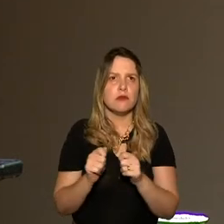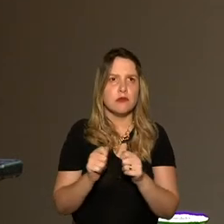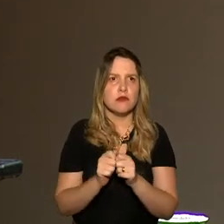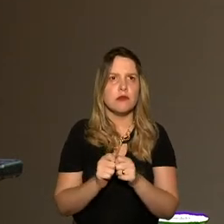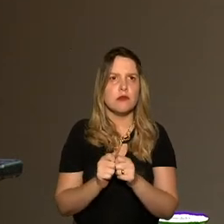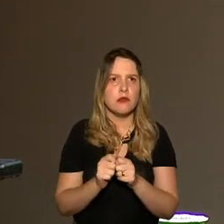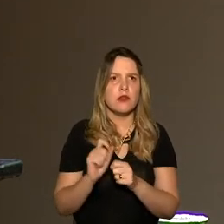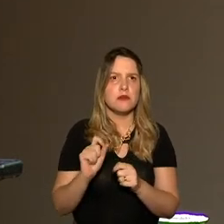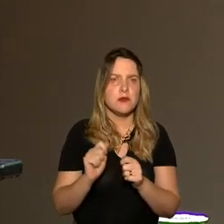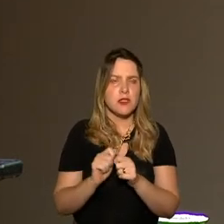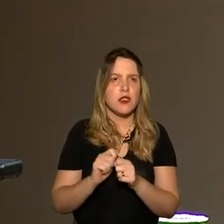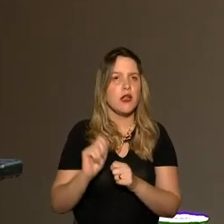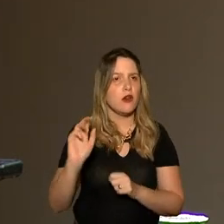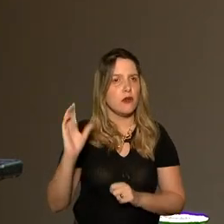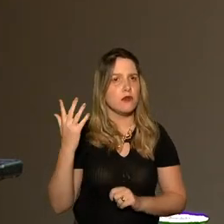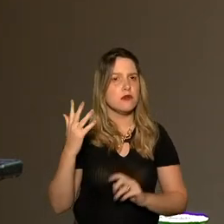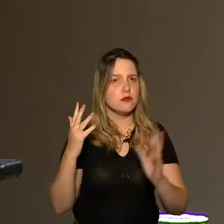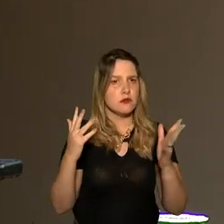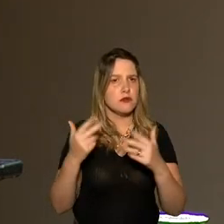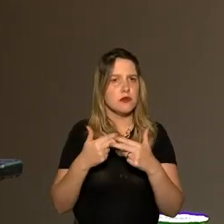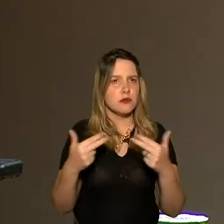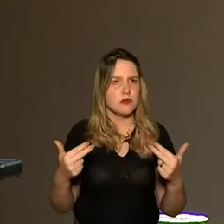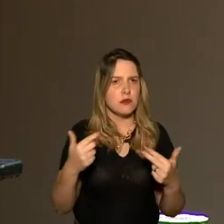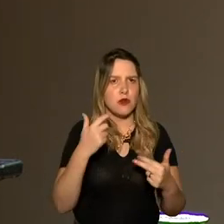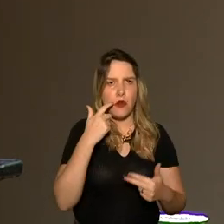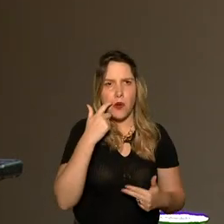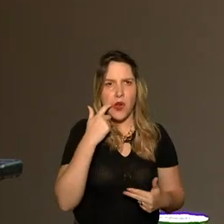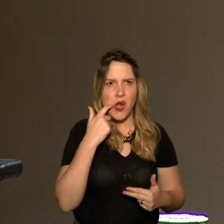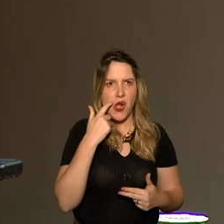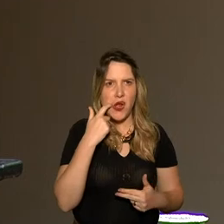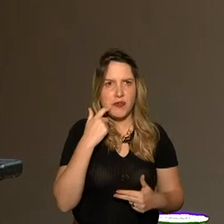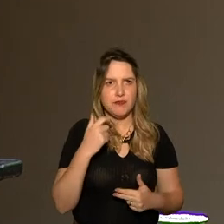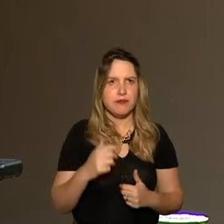acontecer essas três oportunidades né